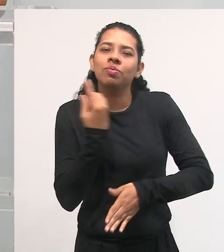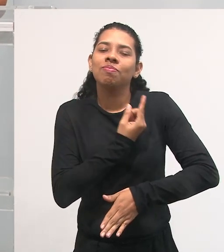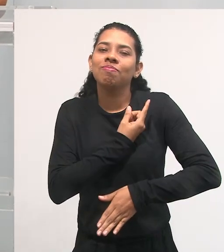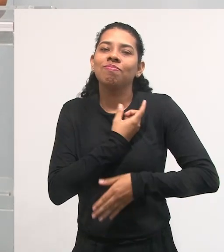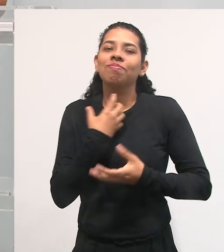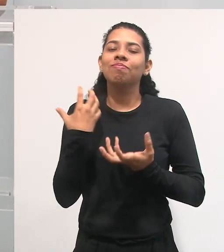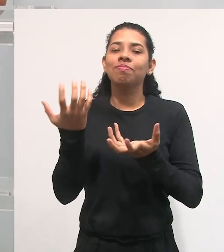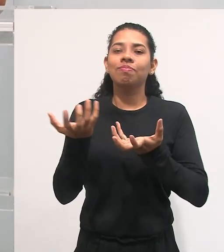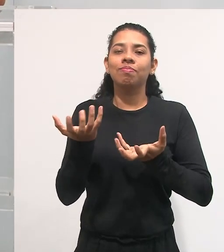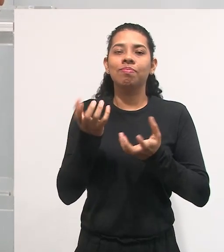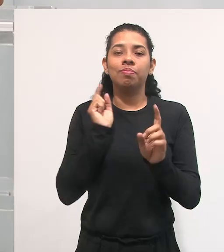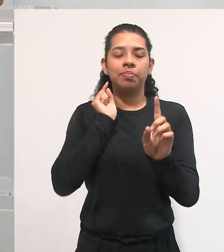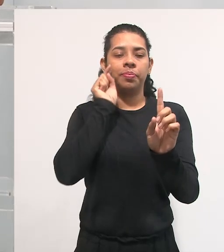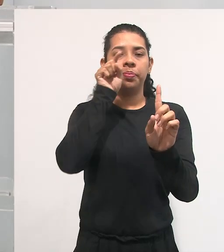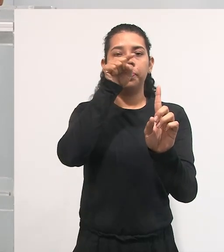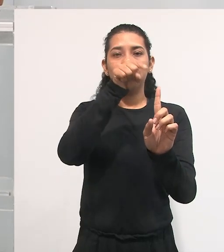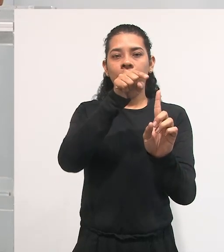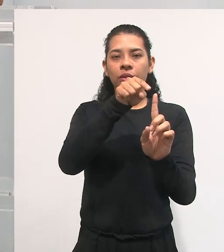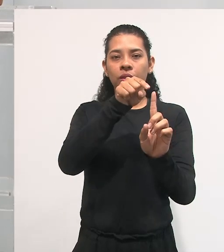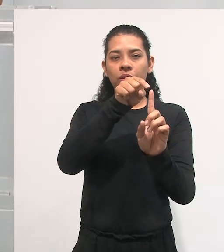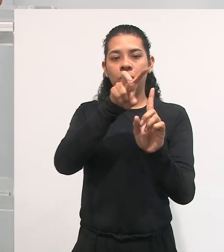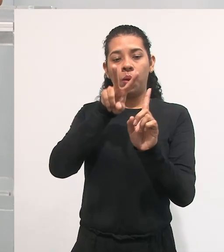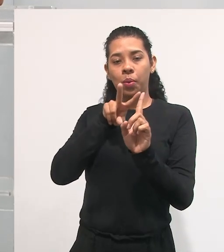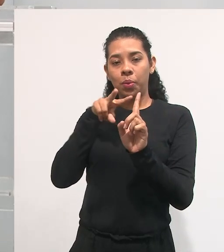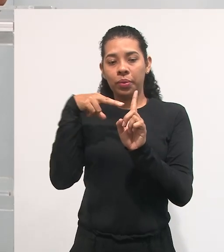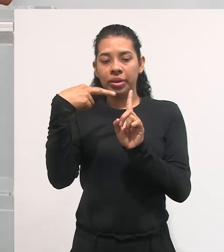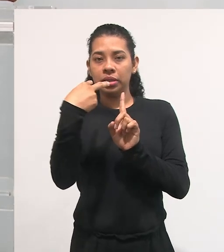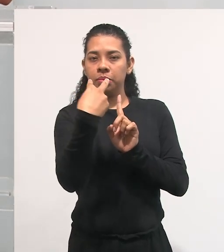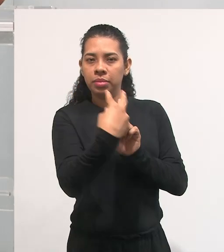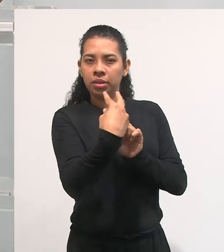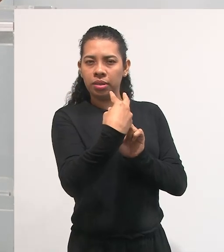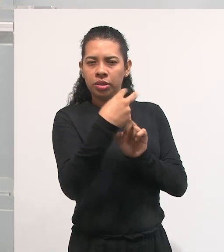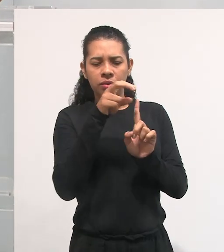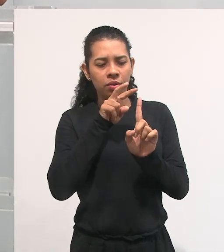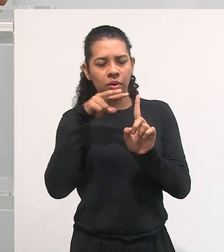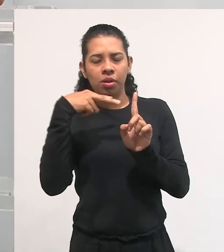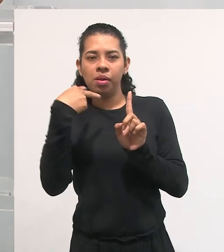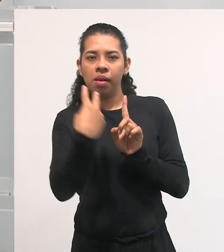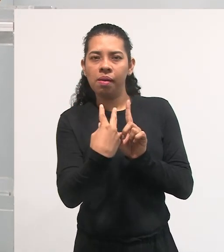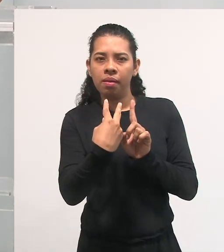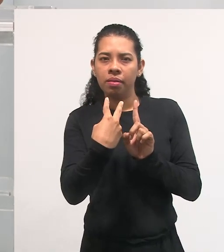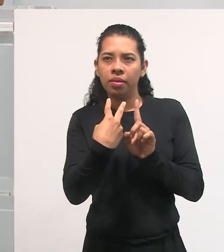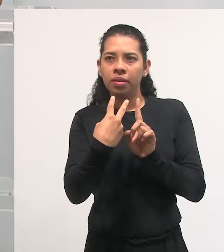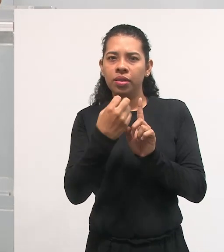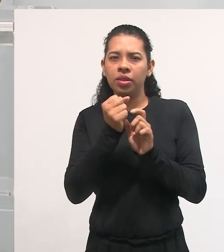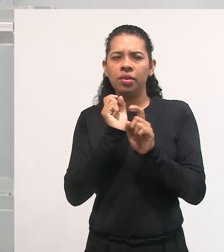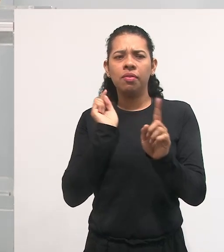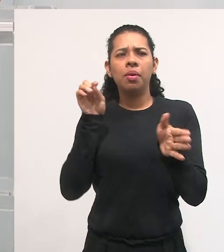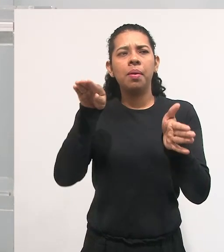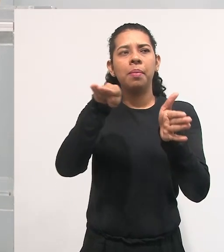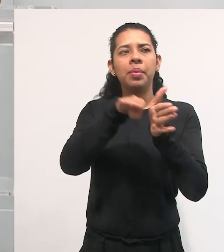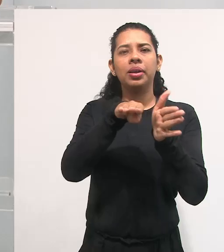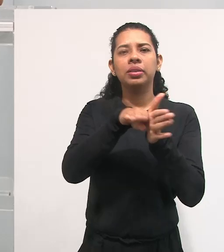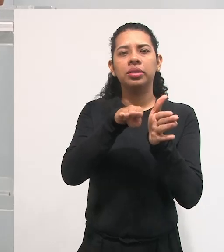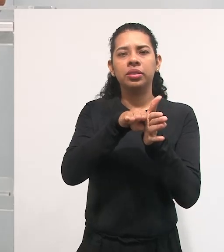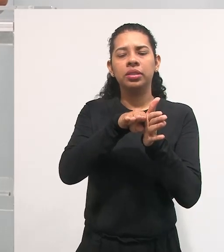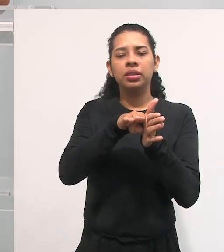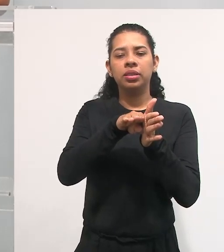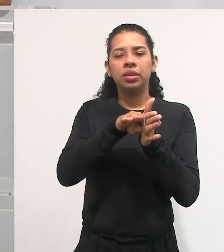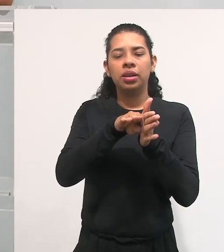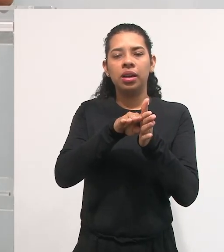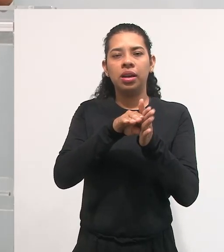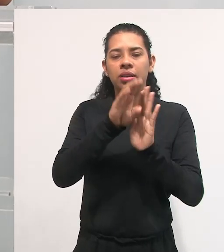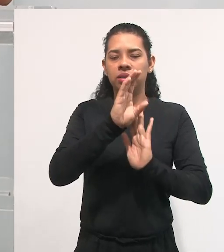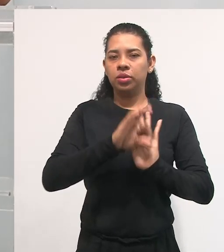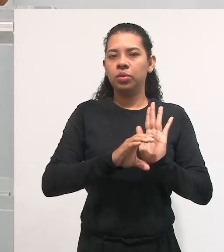nossas expectativas para a para aquela faixa para aquele nível para aquela modalidade da educação